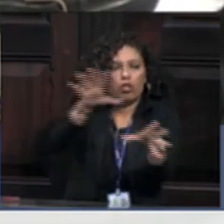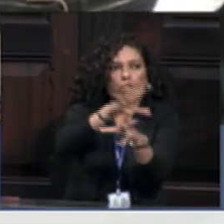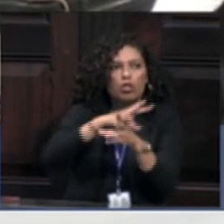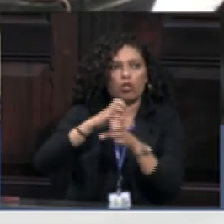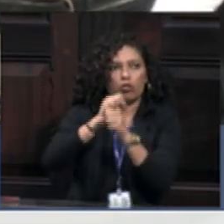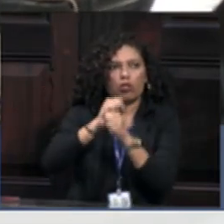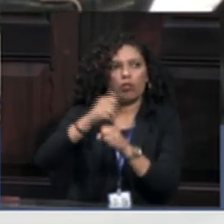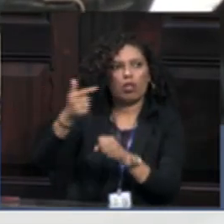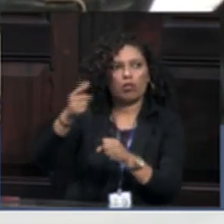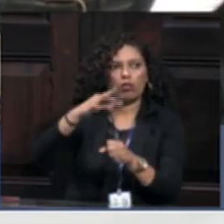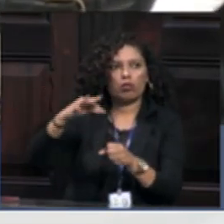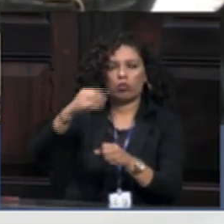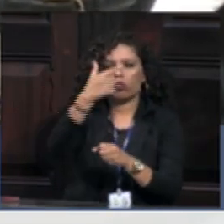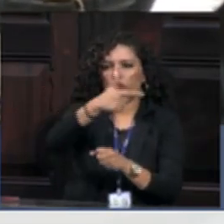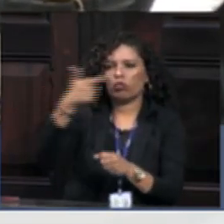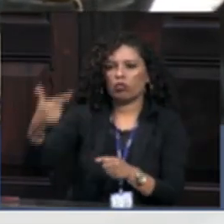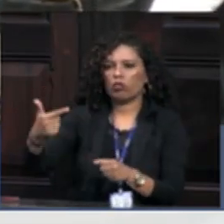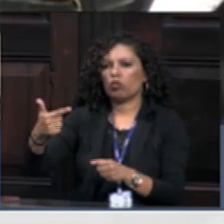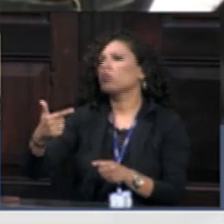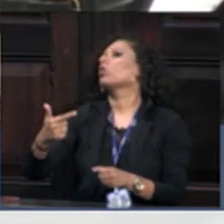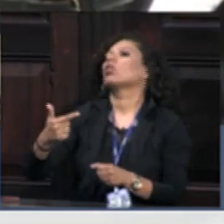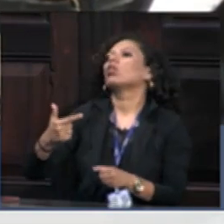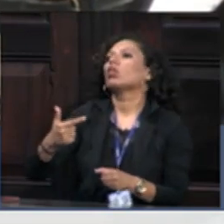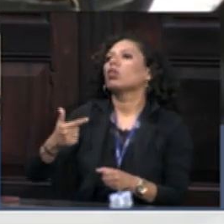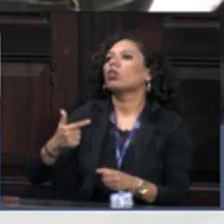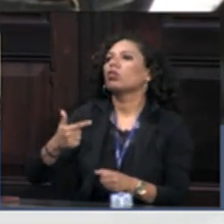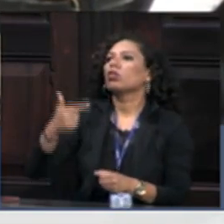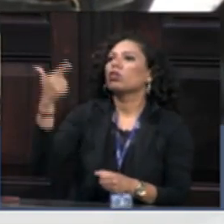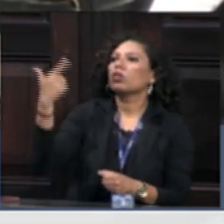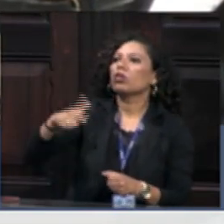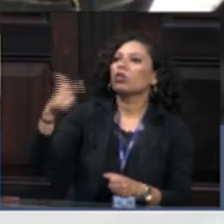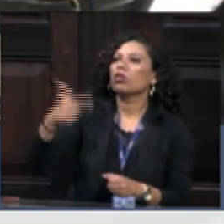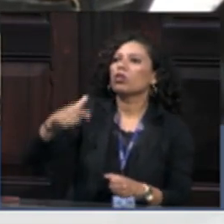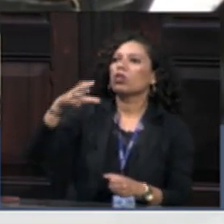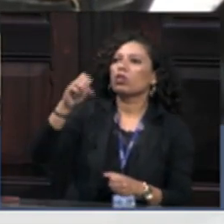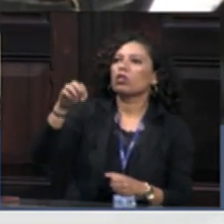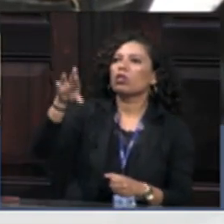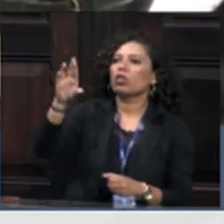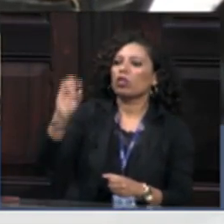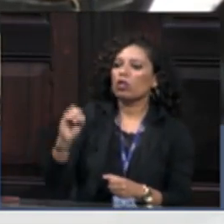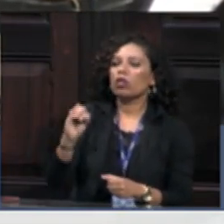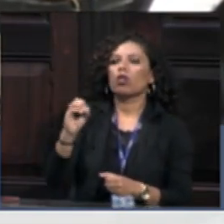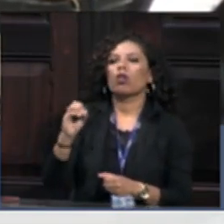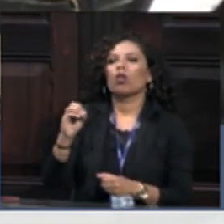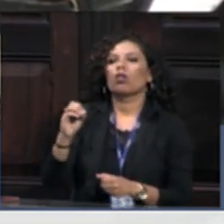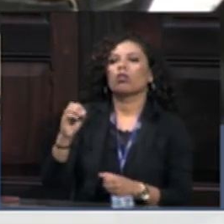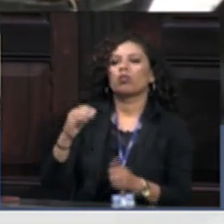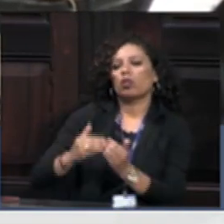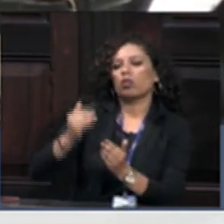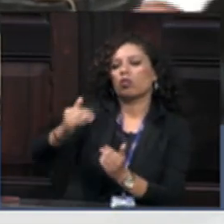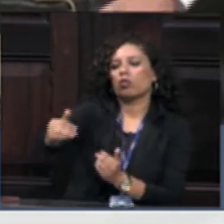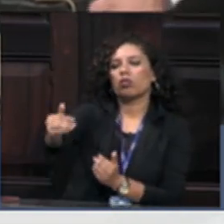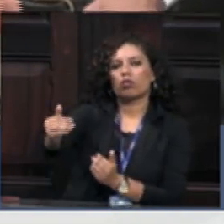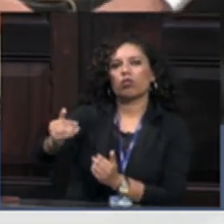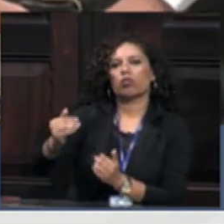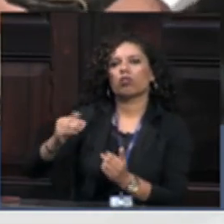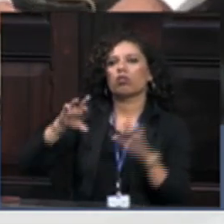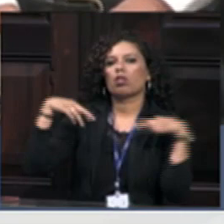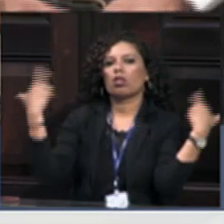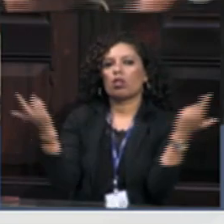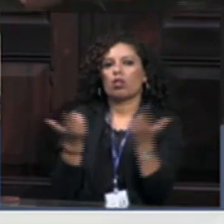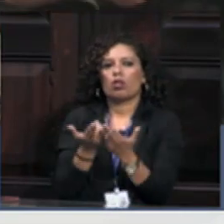16 abstenções. Não há quórum para deliberar a matéria. Fica convocado amanhã às 14 horas o